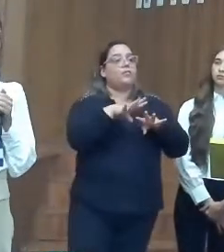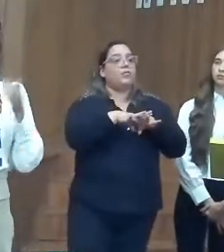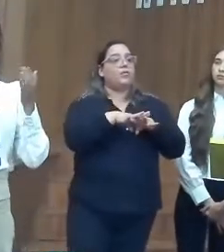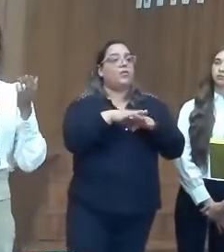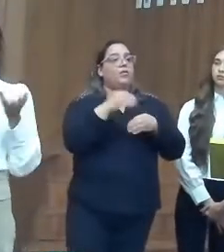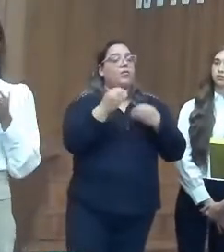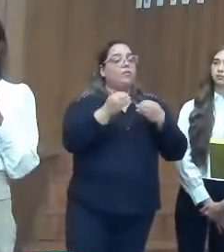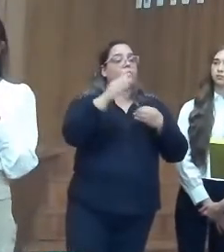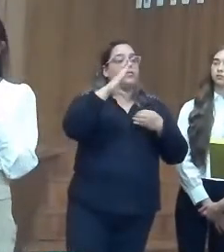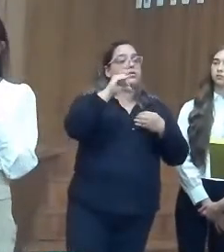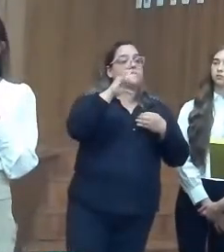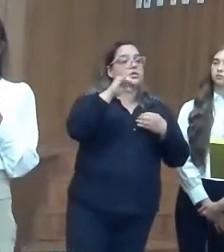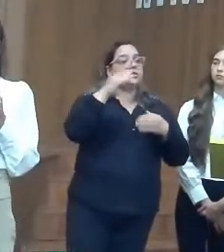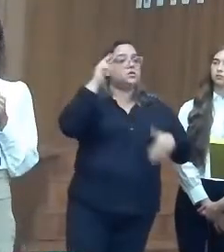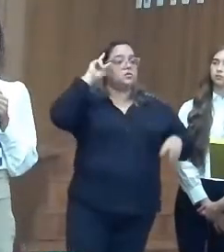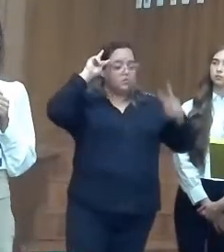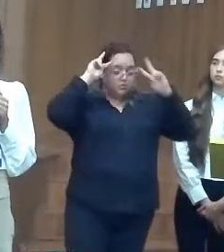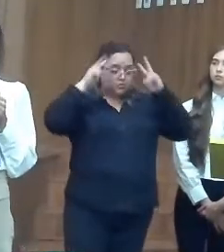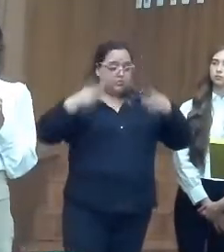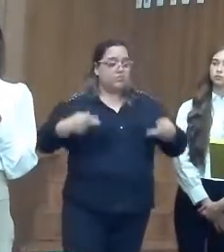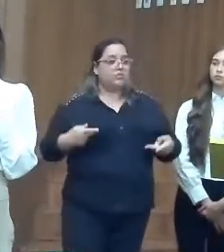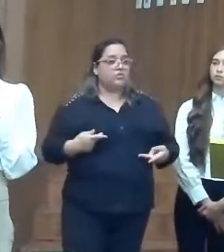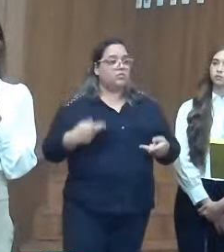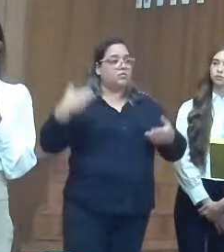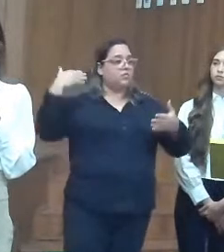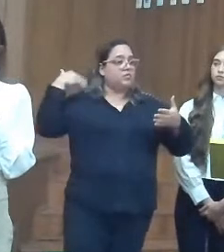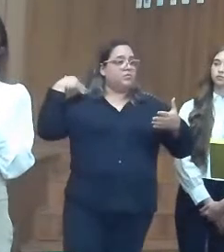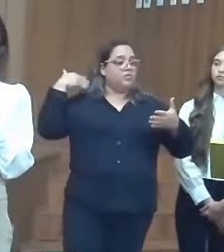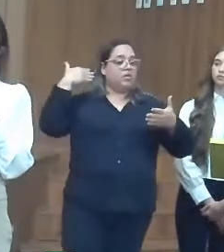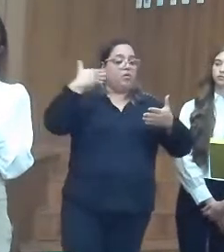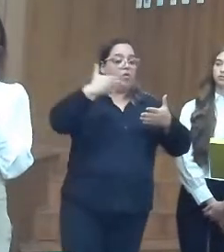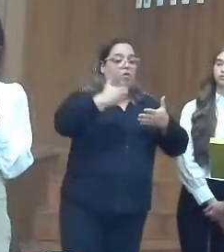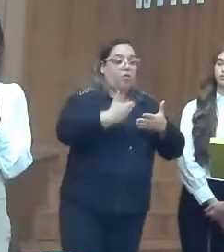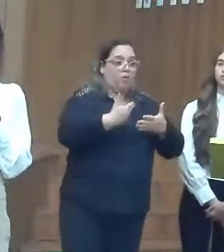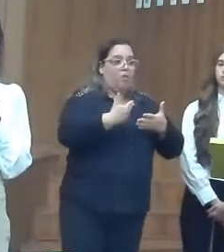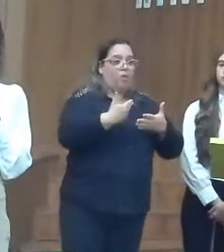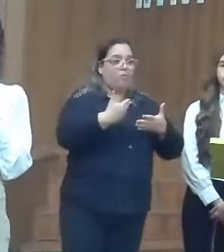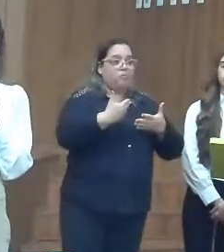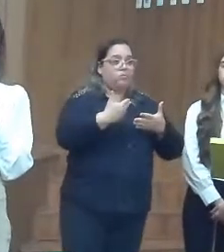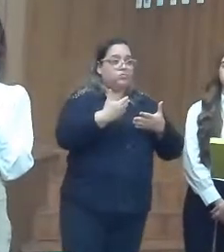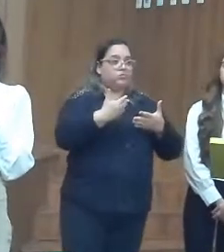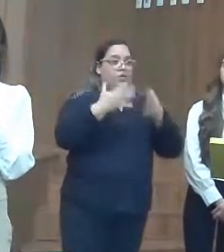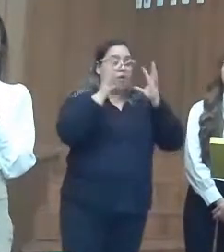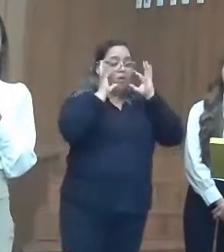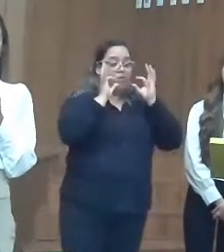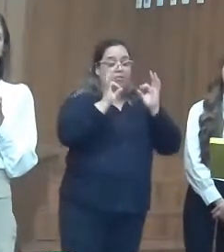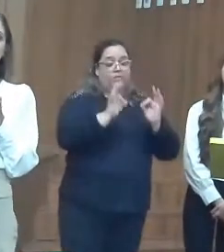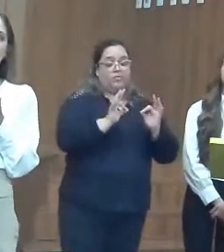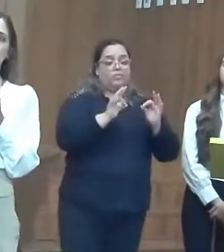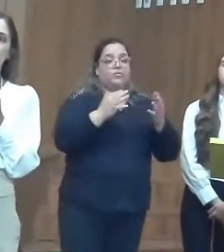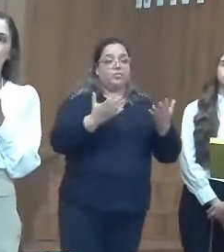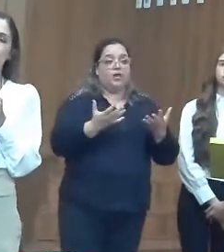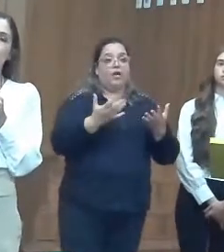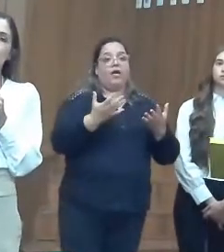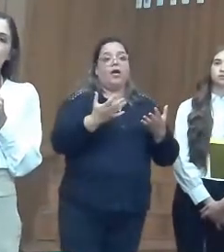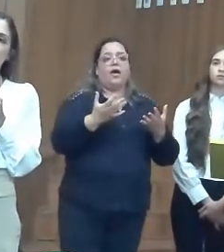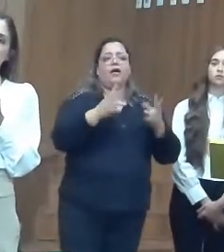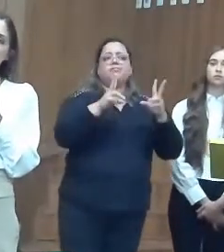ciência humana, contribuições do passado para a compreensão do futuro. E essa temática, ela